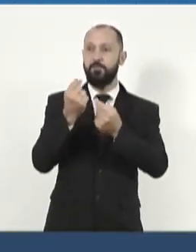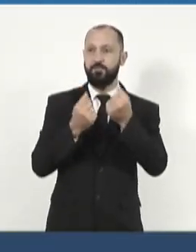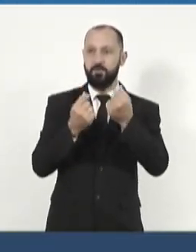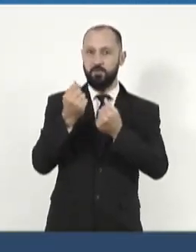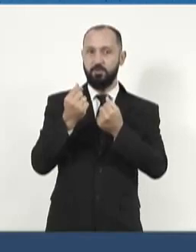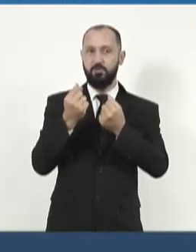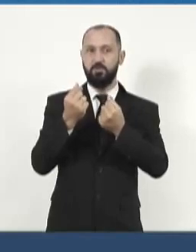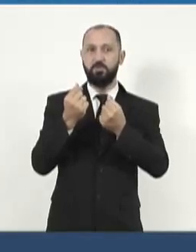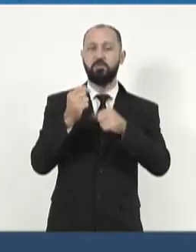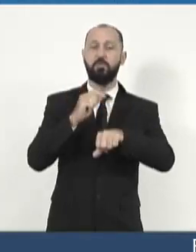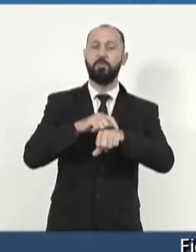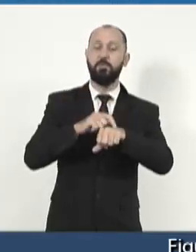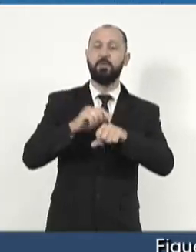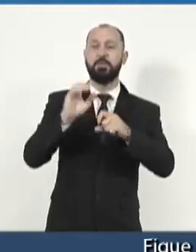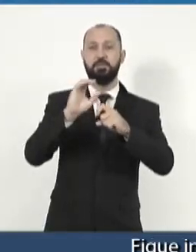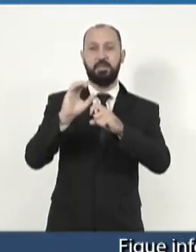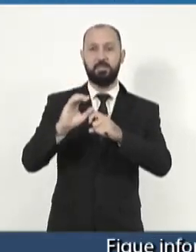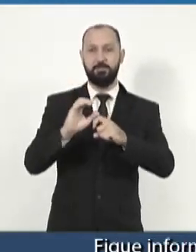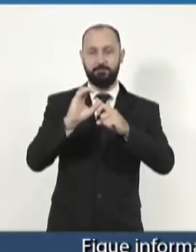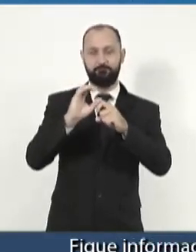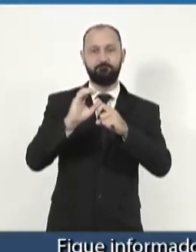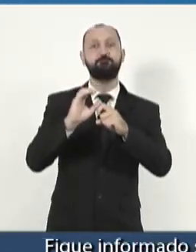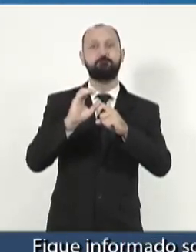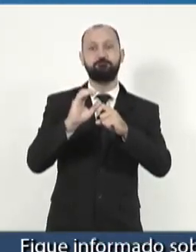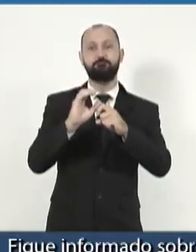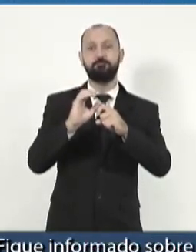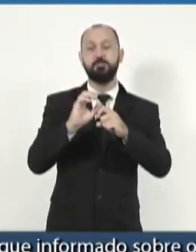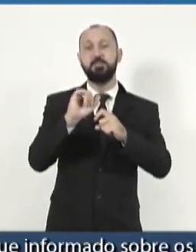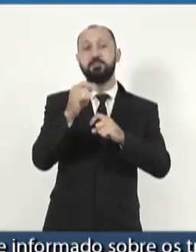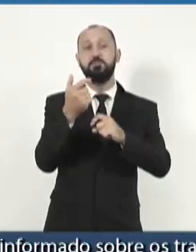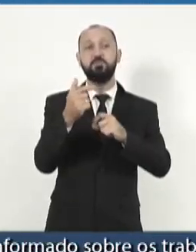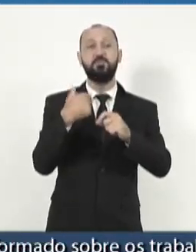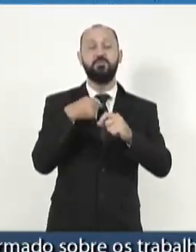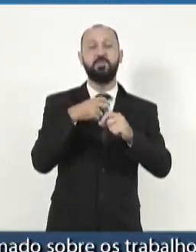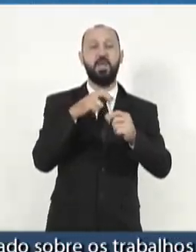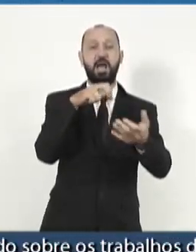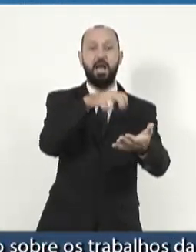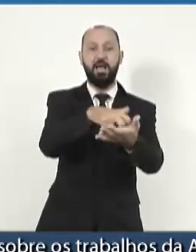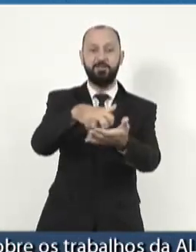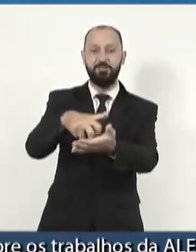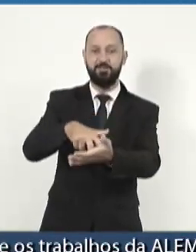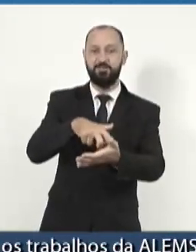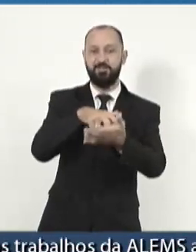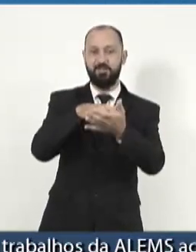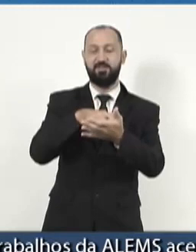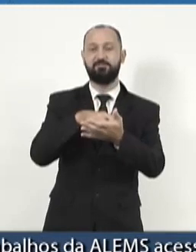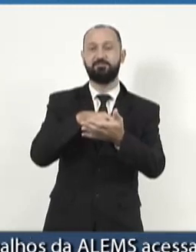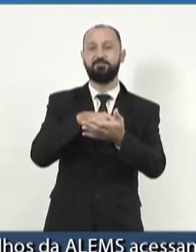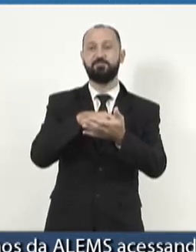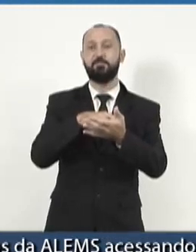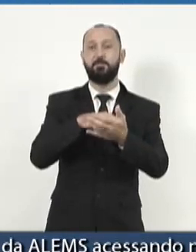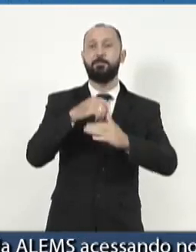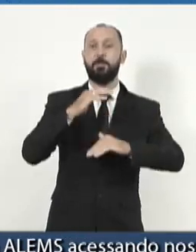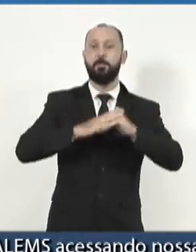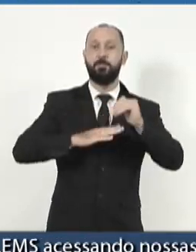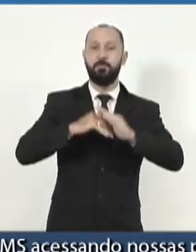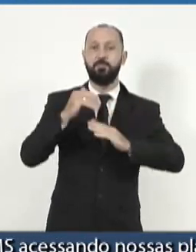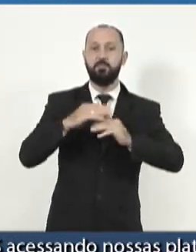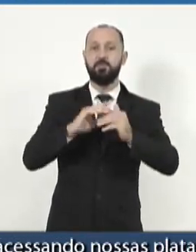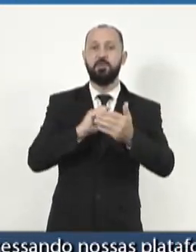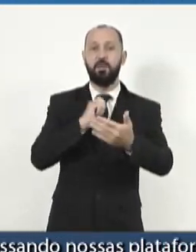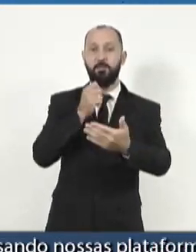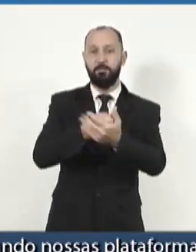Estado, para que nós pudéssemos analisar a situação financeira da CACEMES, a